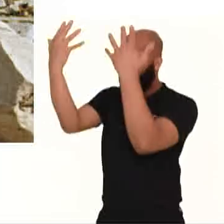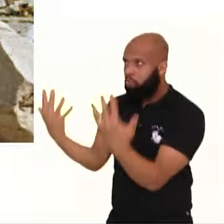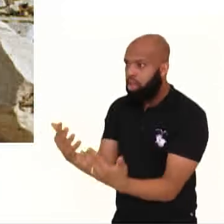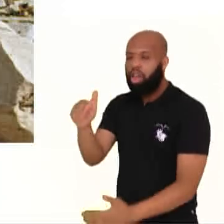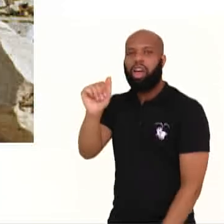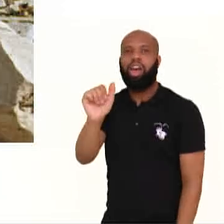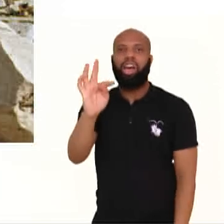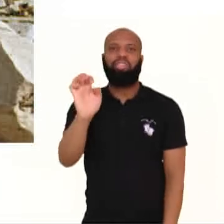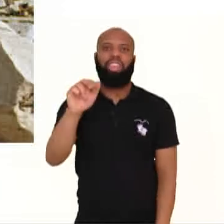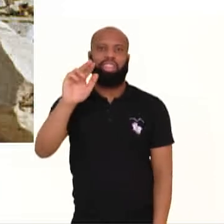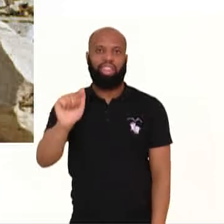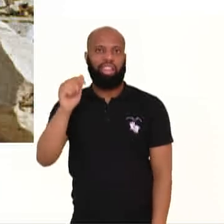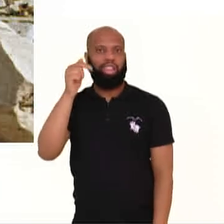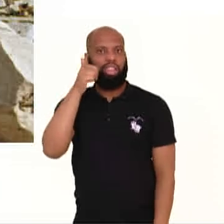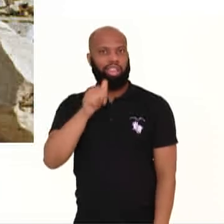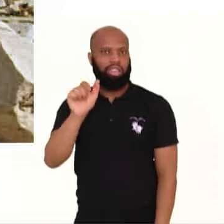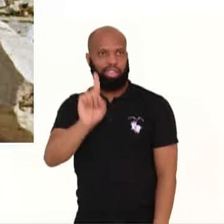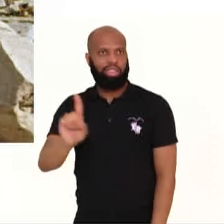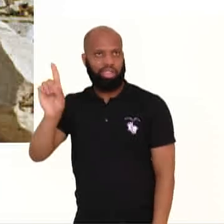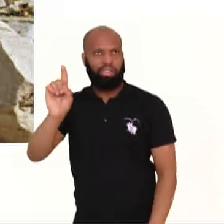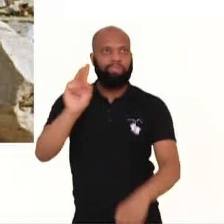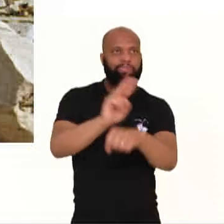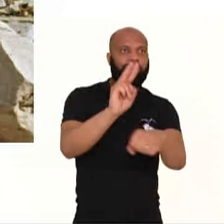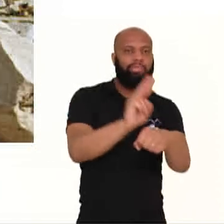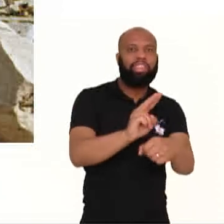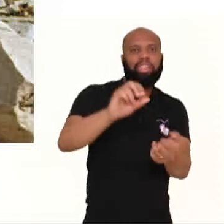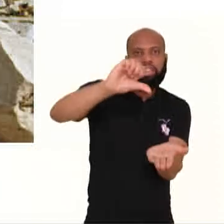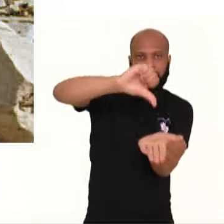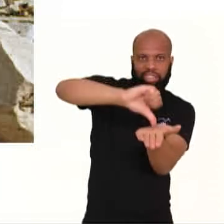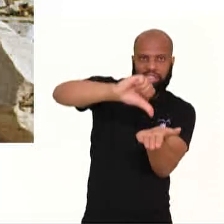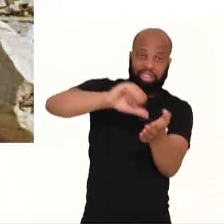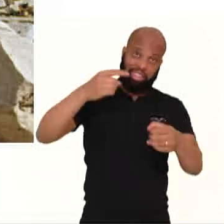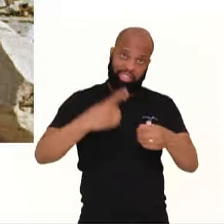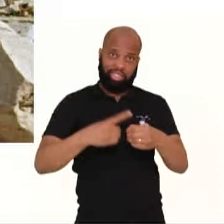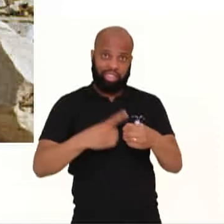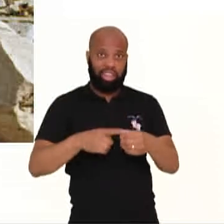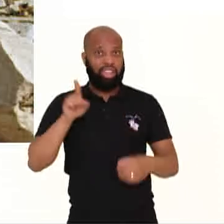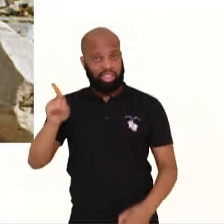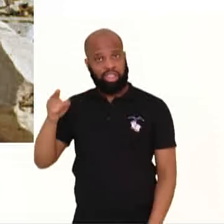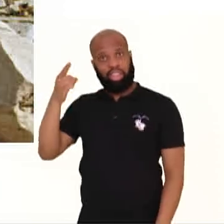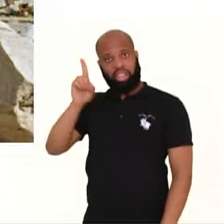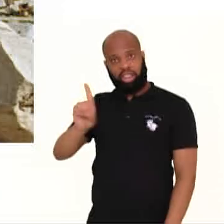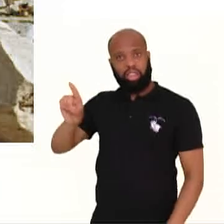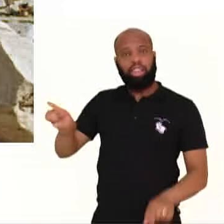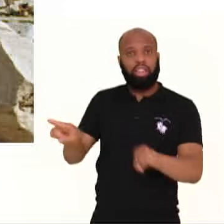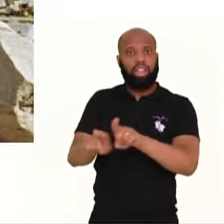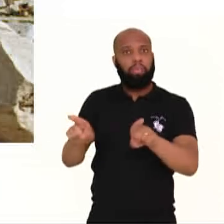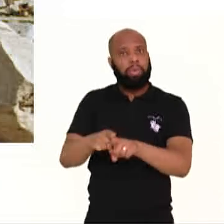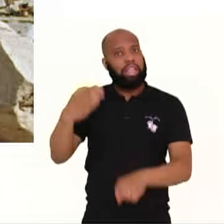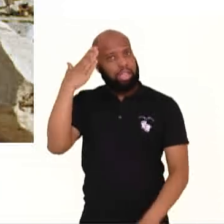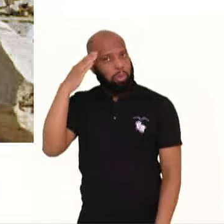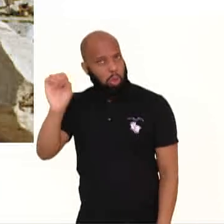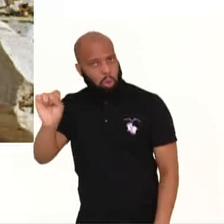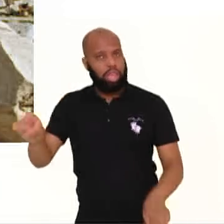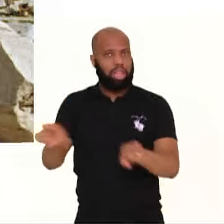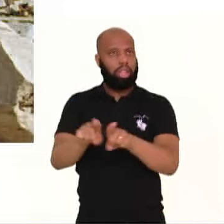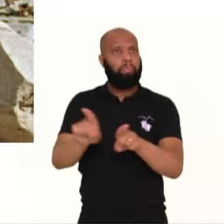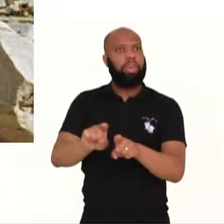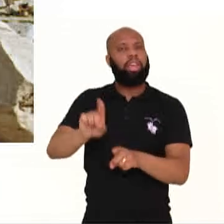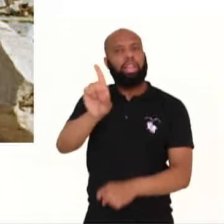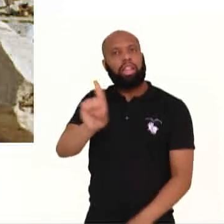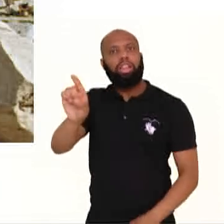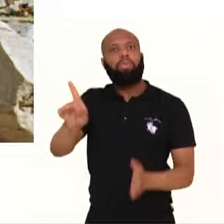deusa Políade, que era a protetora da cidade de Atenas. A deusa da sabedoria, a deusa das artes também a deusa